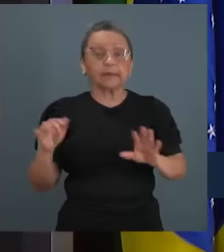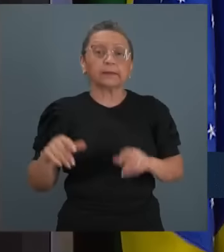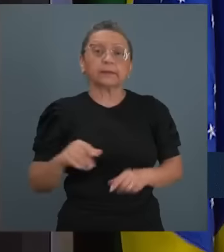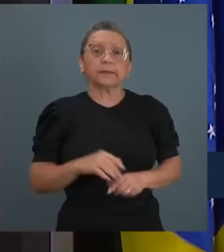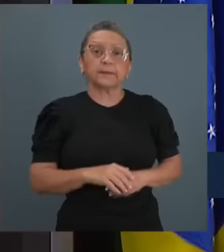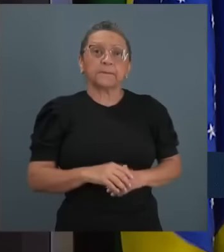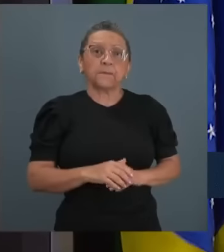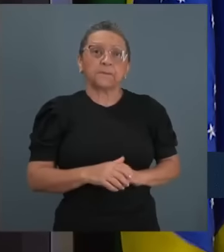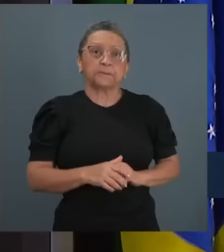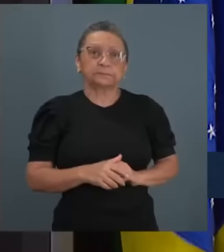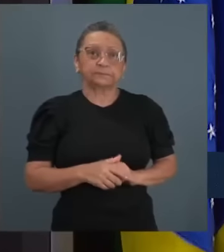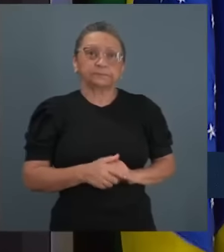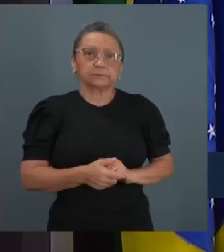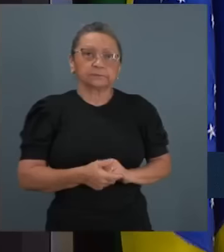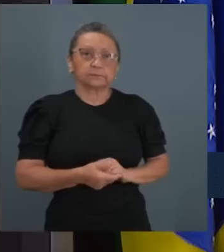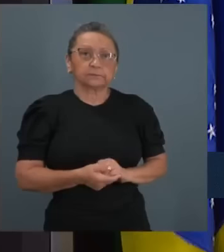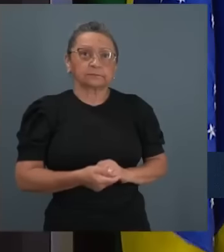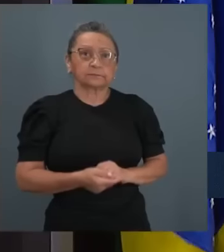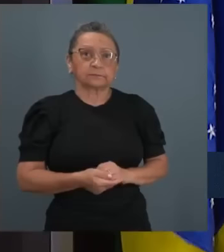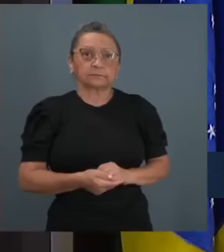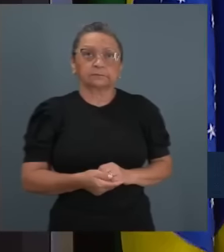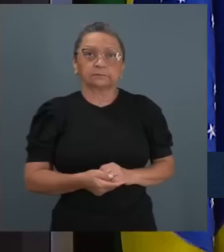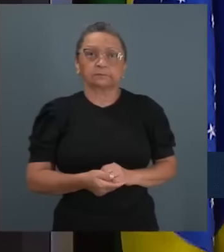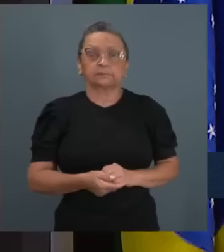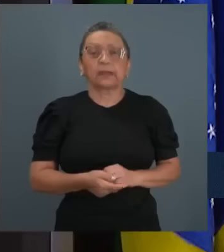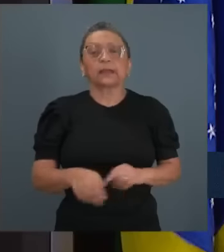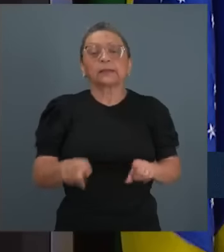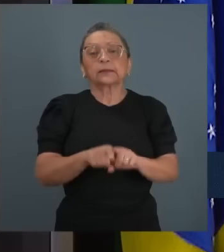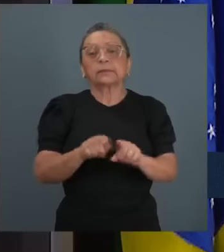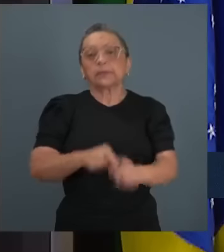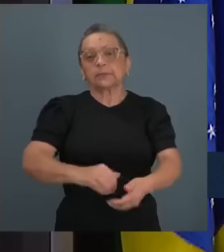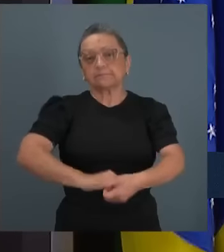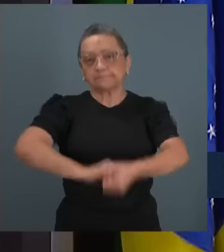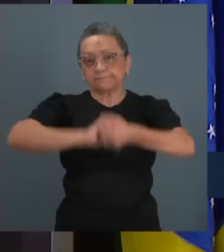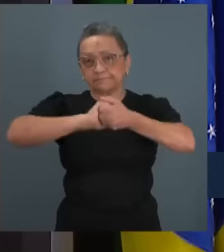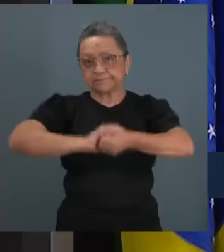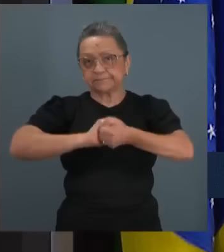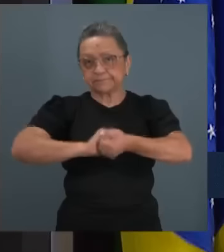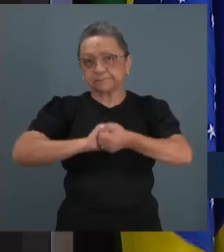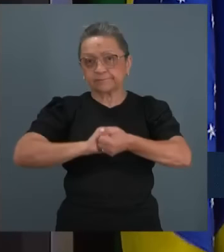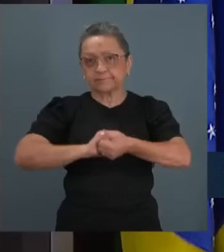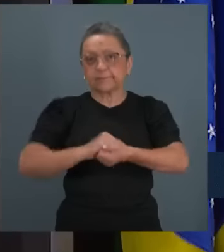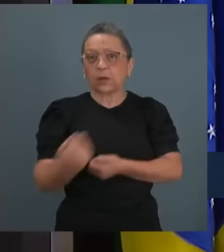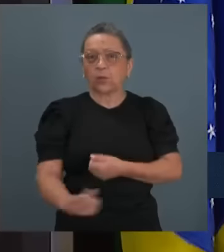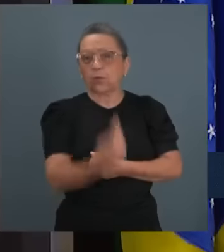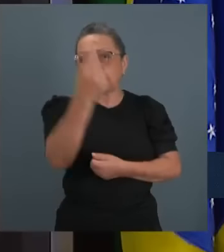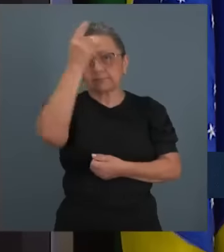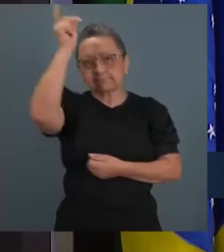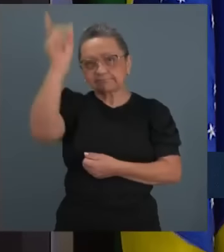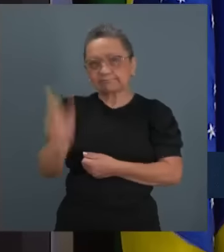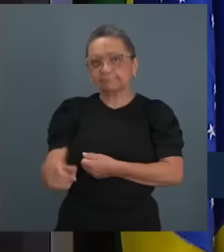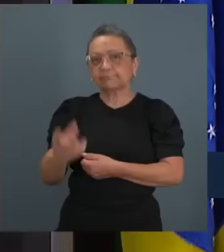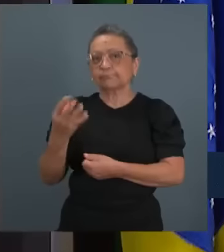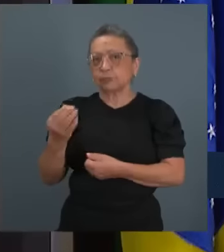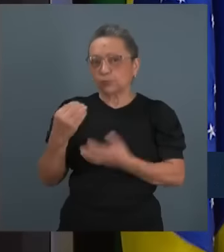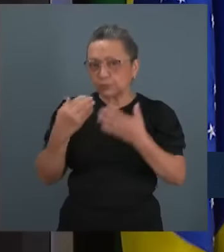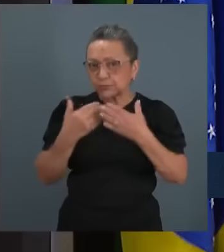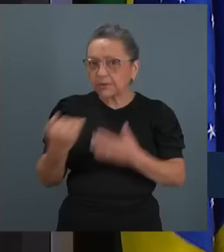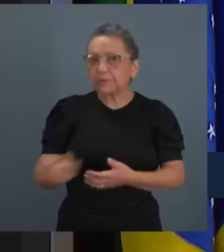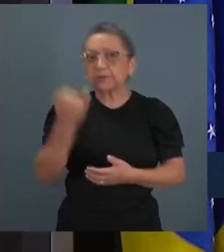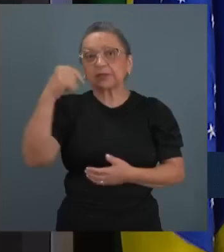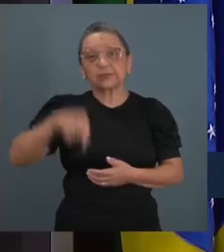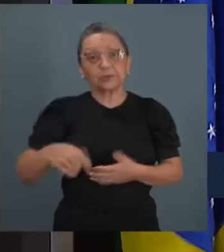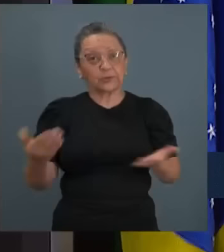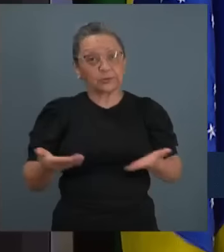meu pronunciamento, eu queria saudar uma presença muito emblemática aqui conosco nesse